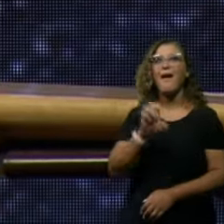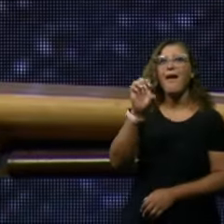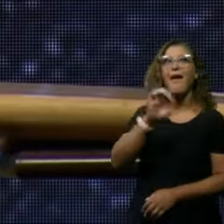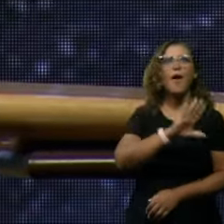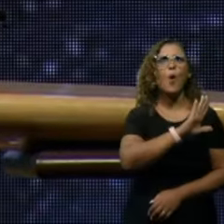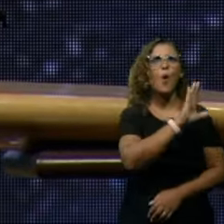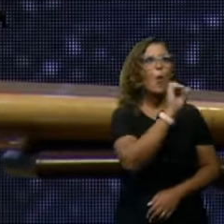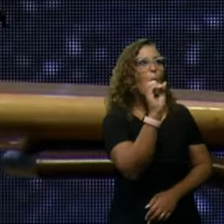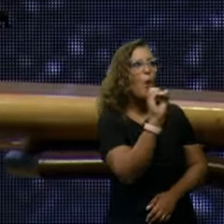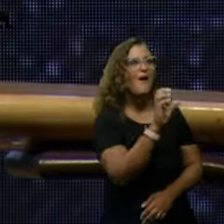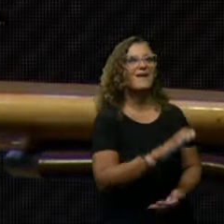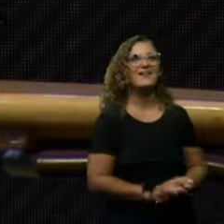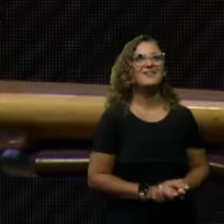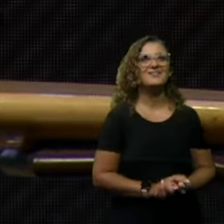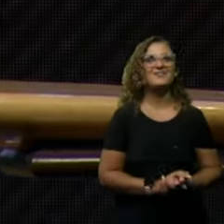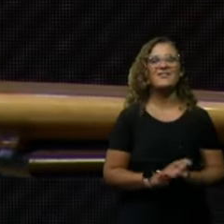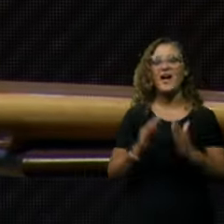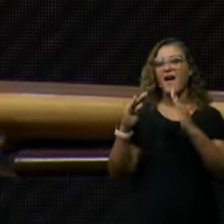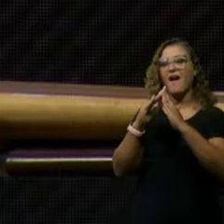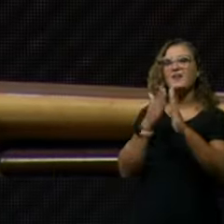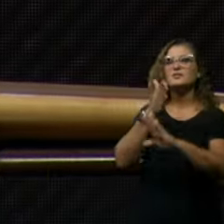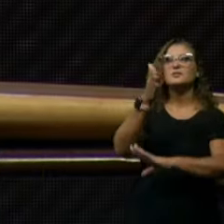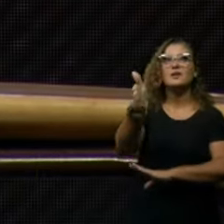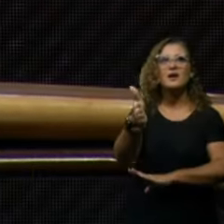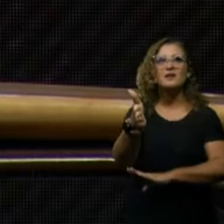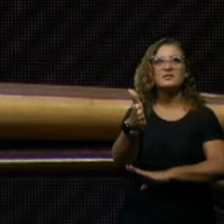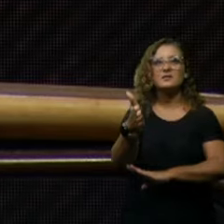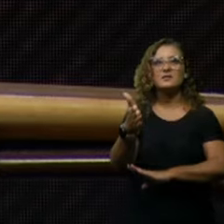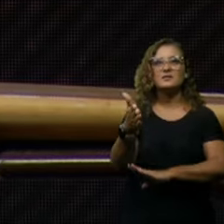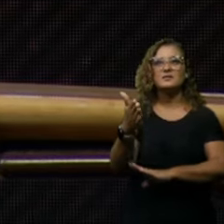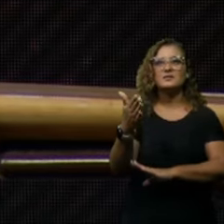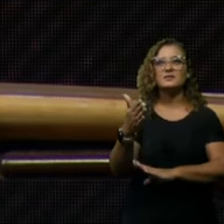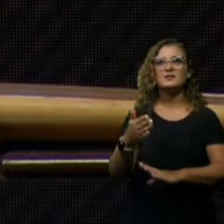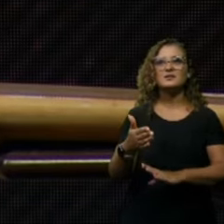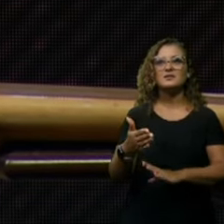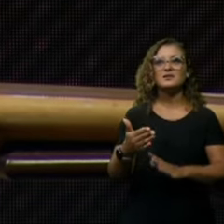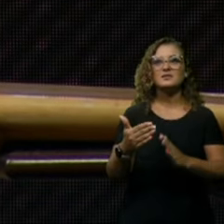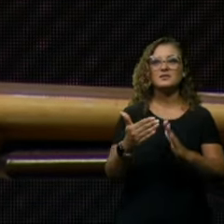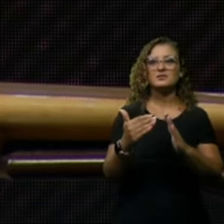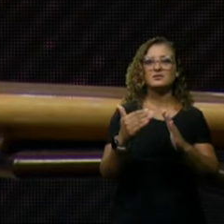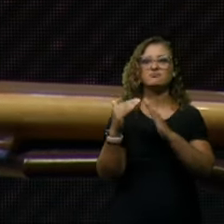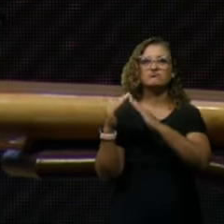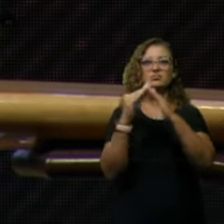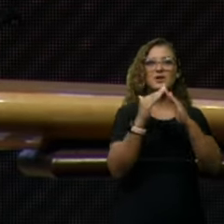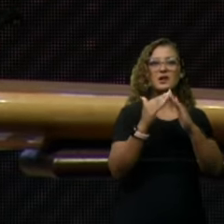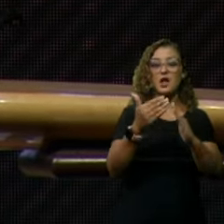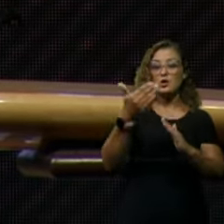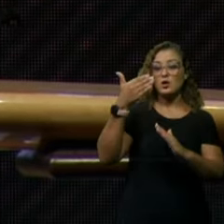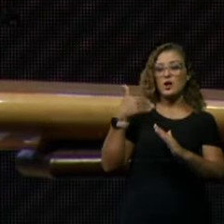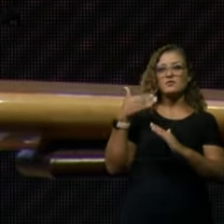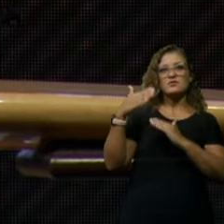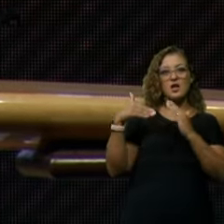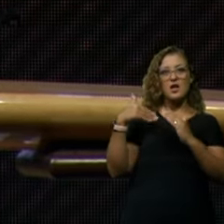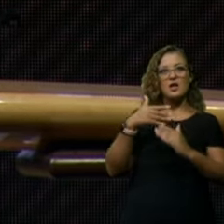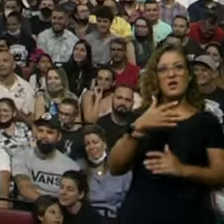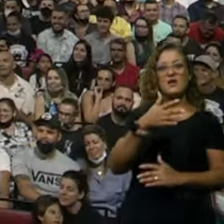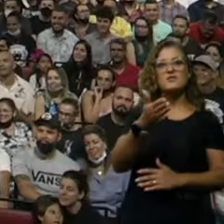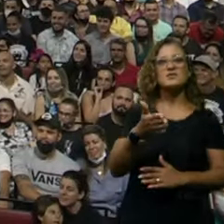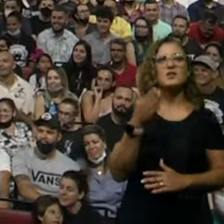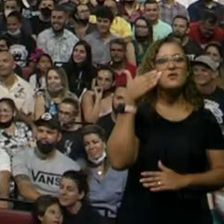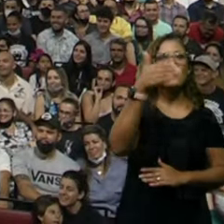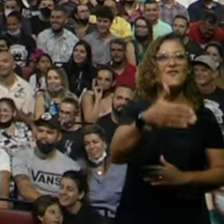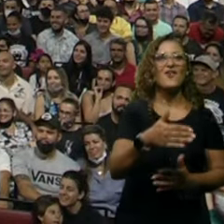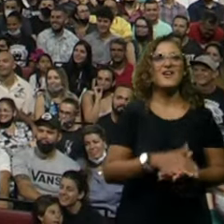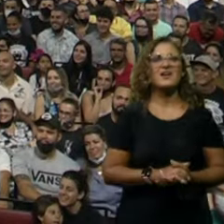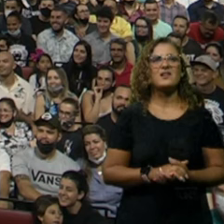você vai na casa de um aí o cara tá do lado da casa do Advance está de fora certo aí você faz assim